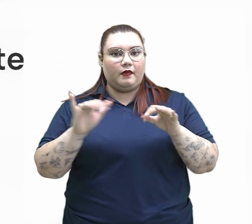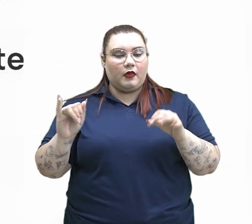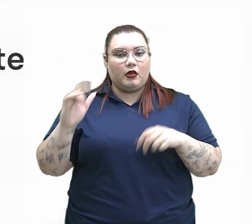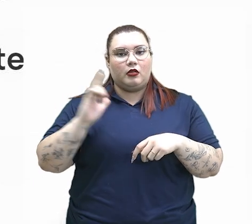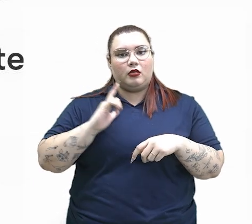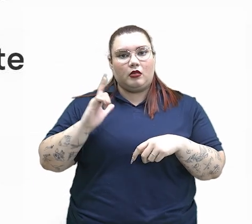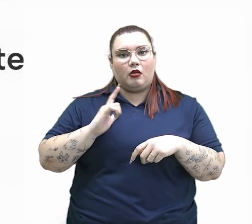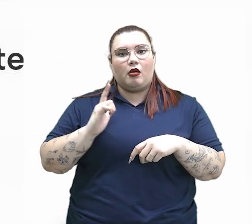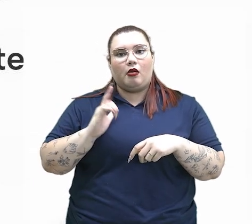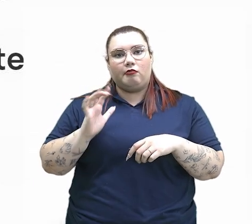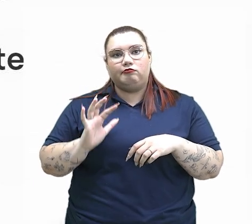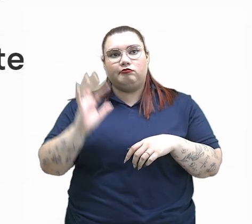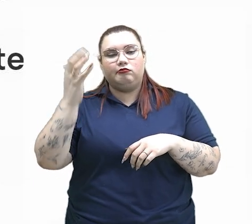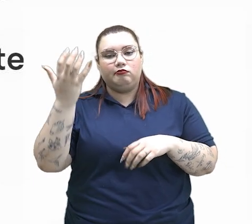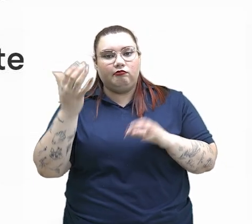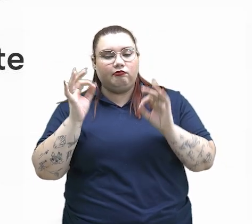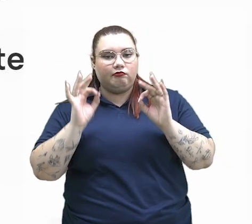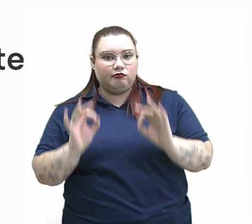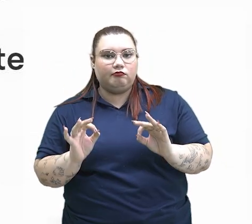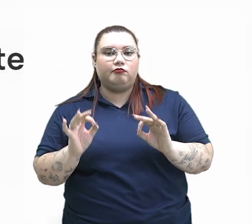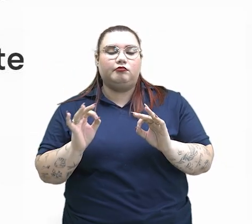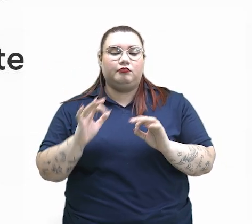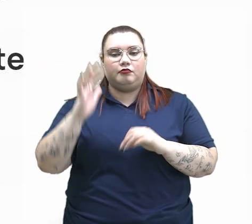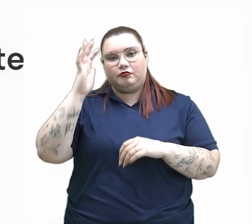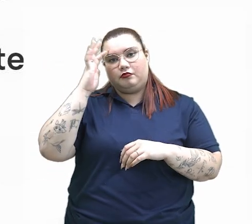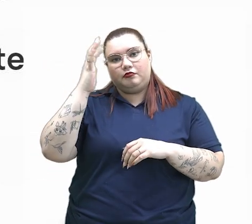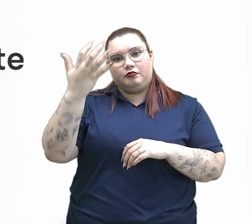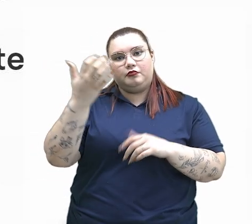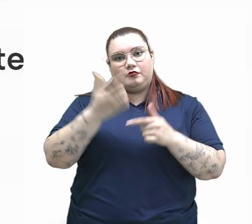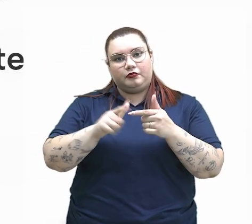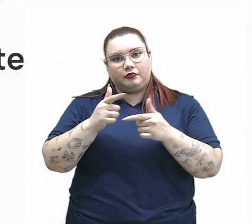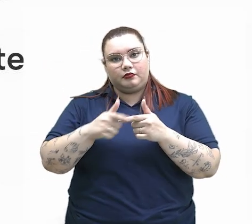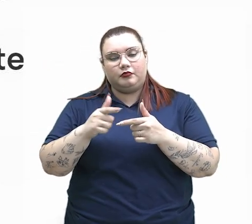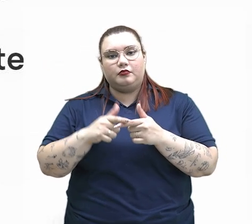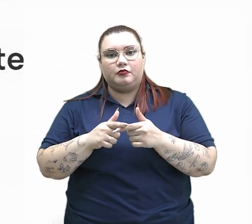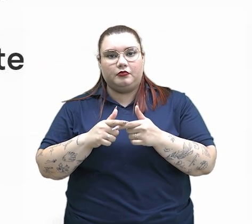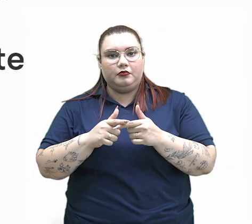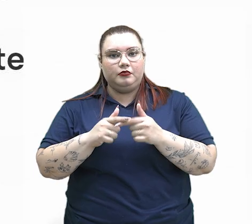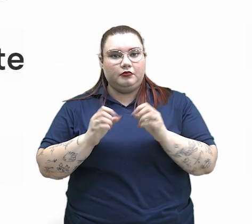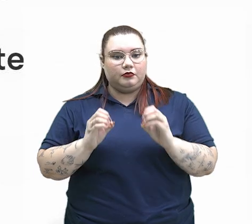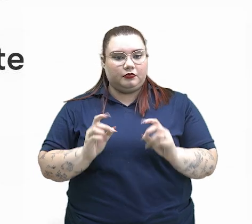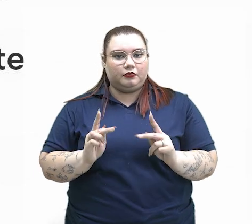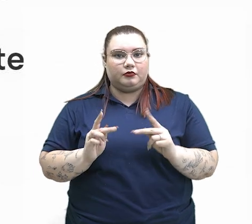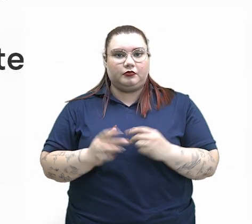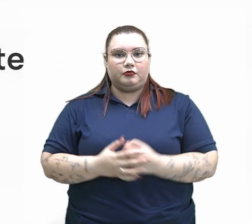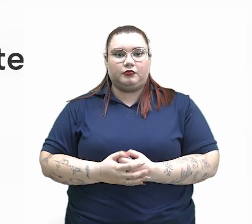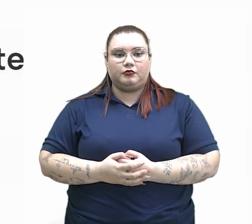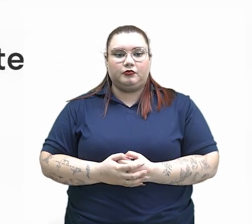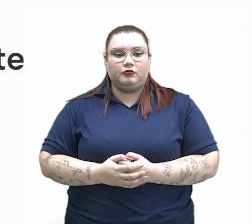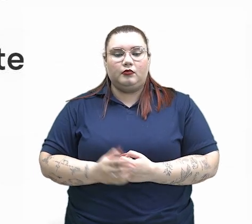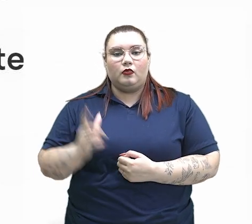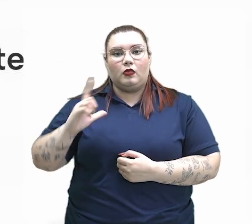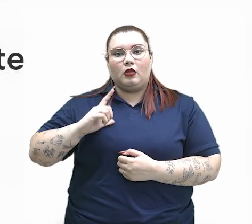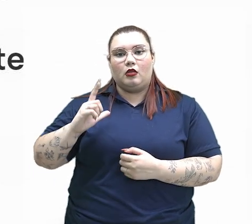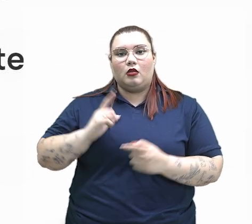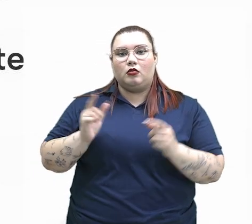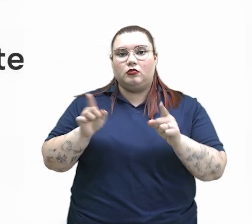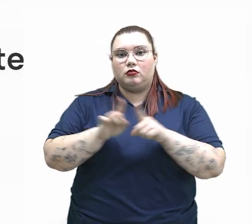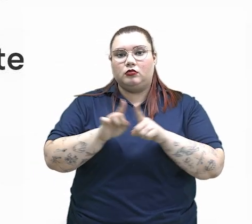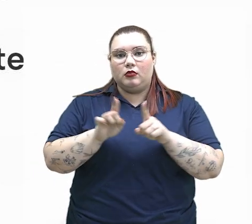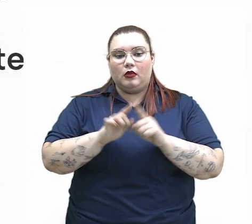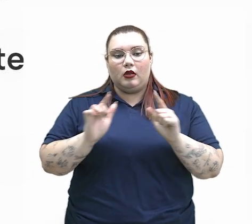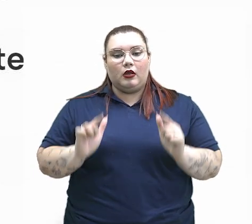então, a coisa acontecer ali, né? A resolução do seu problema, então, caminhar, tá? Nós temos também